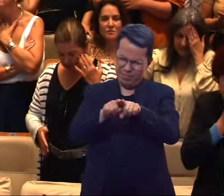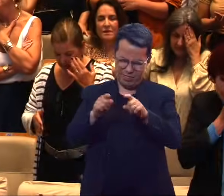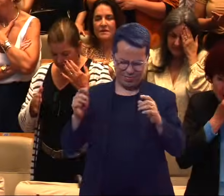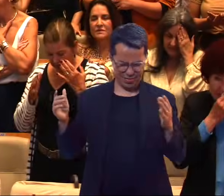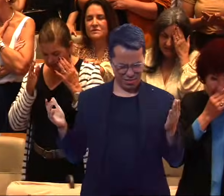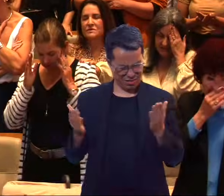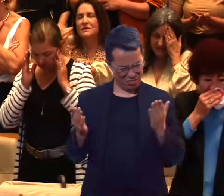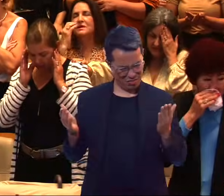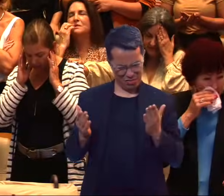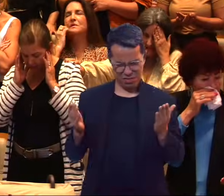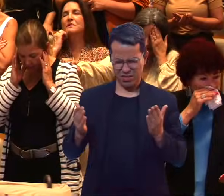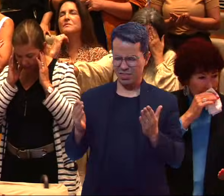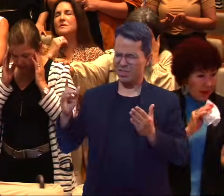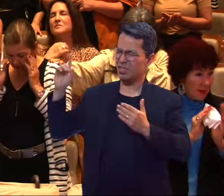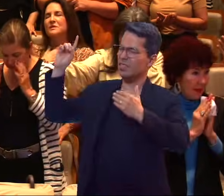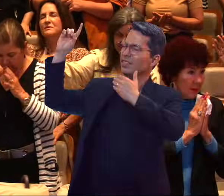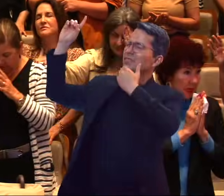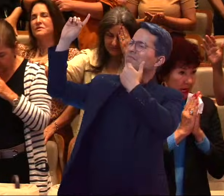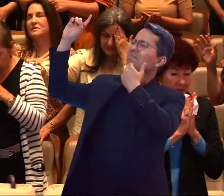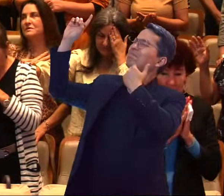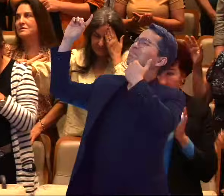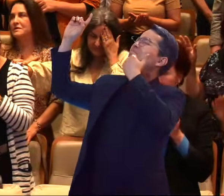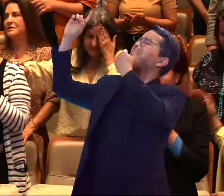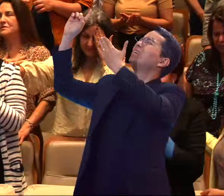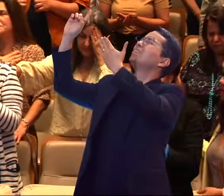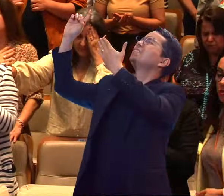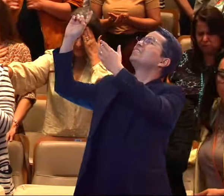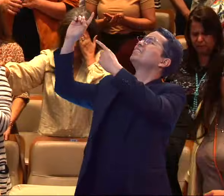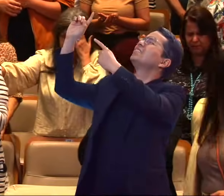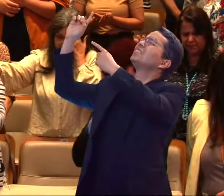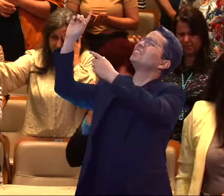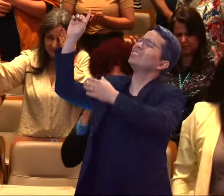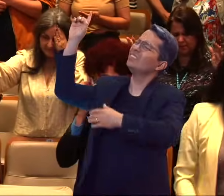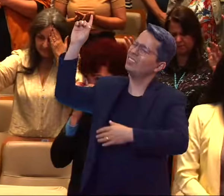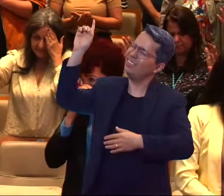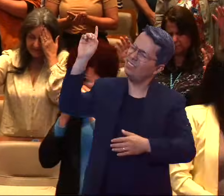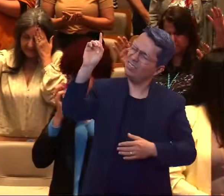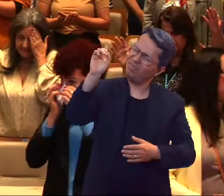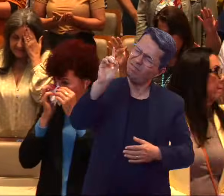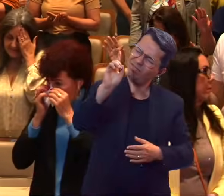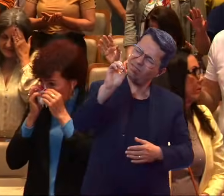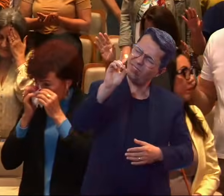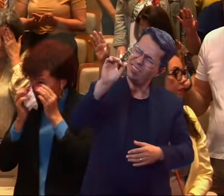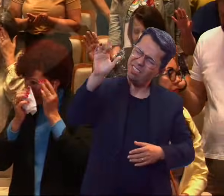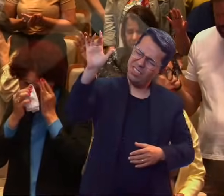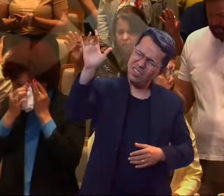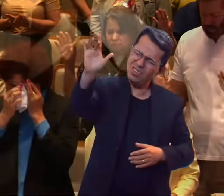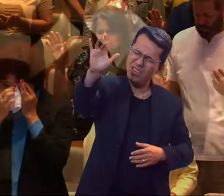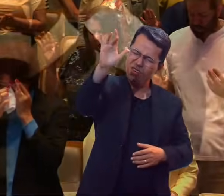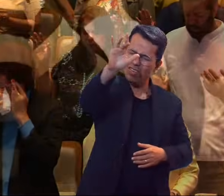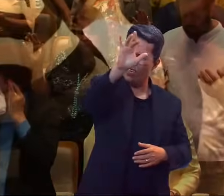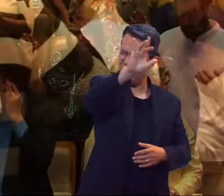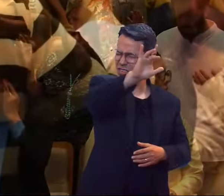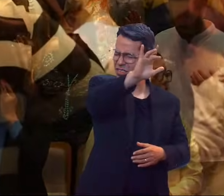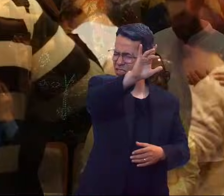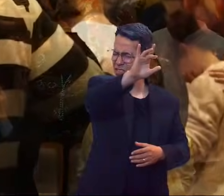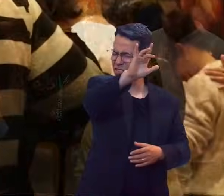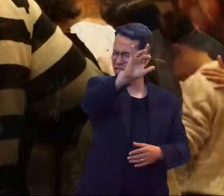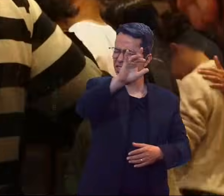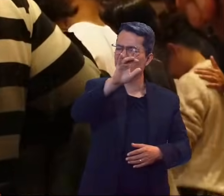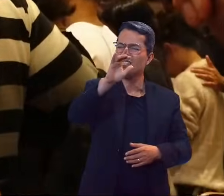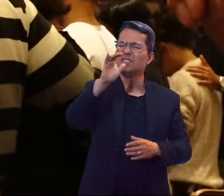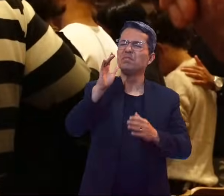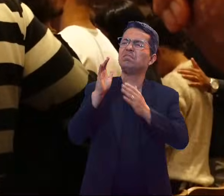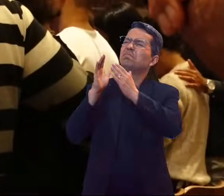tua intervenção maravilhosa entre nós. Primeiro, Senhor, hoje